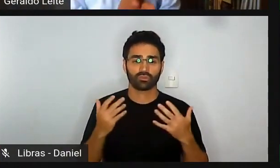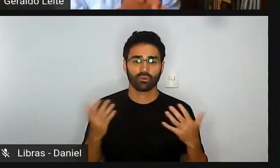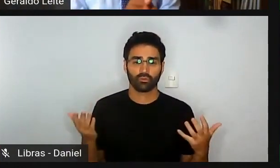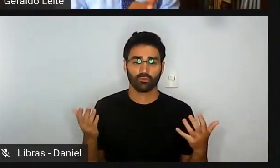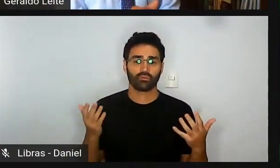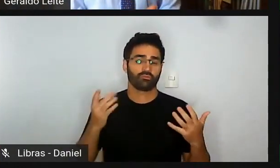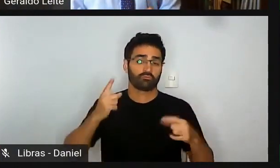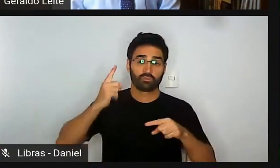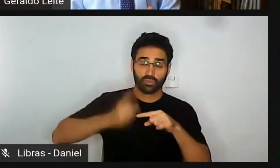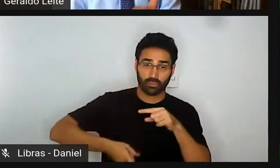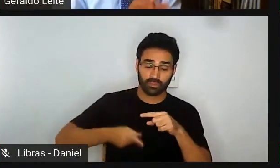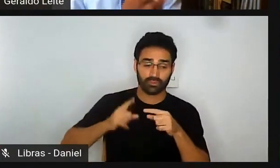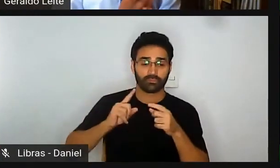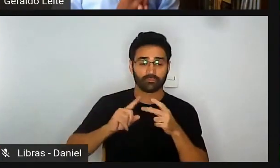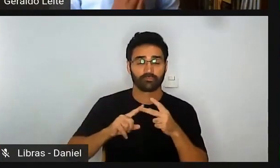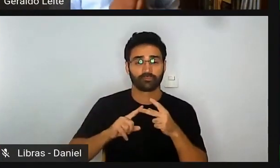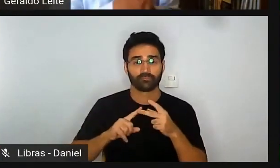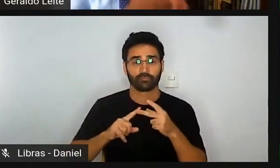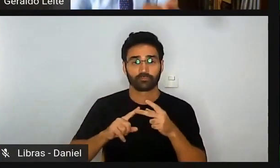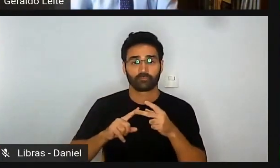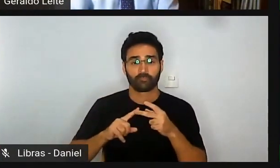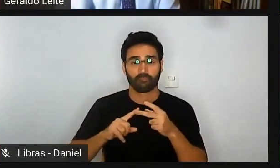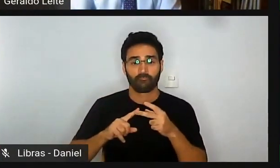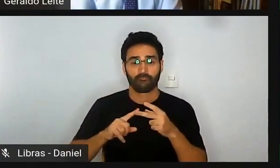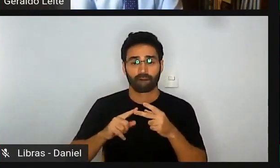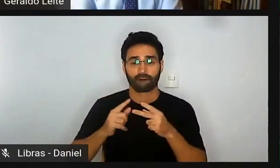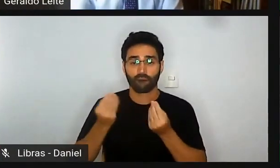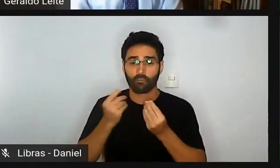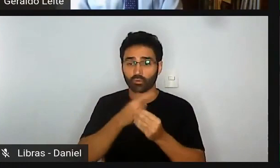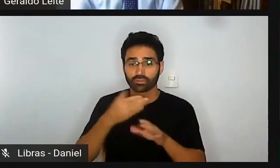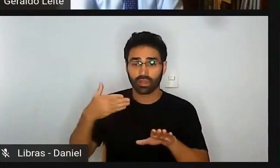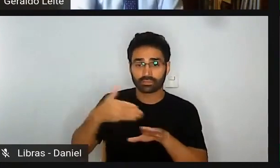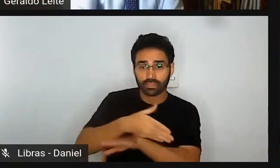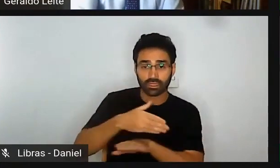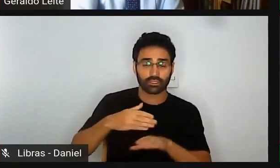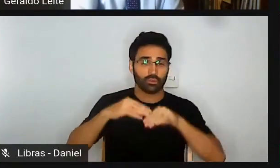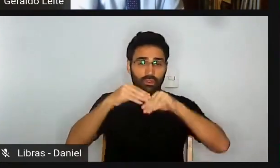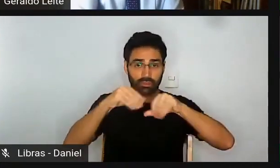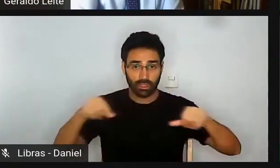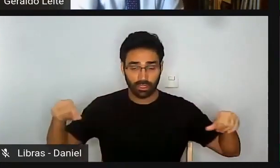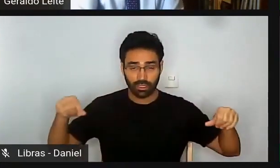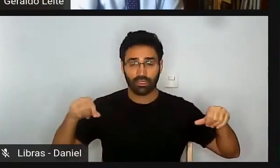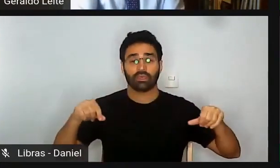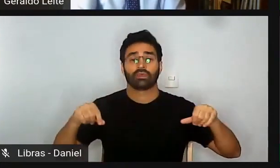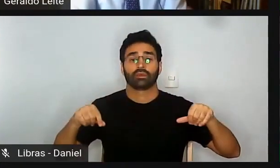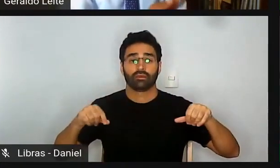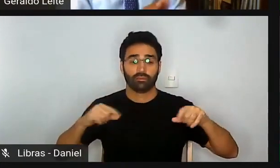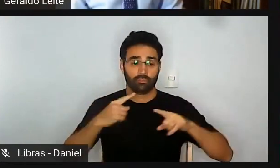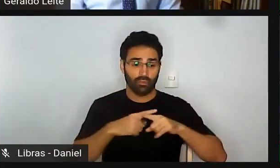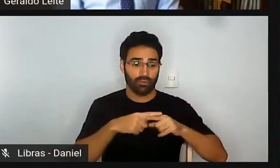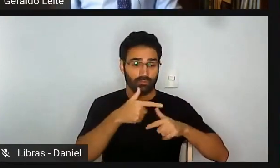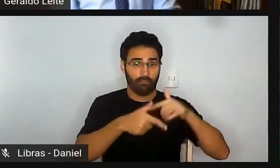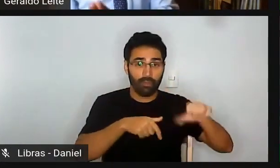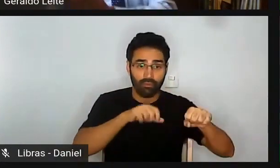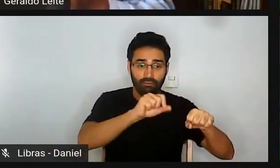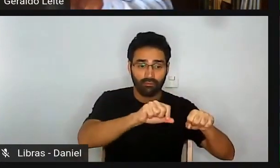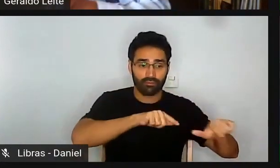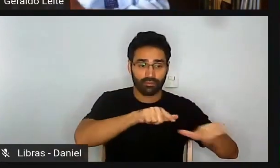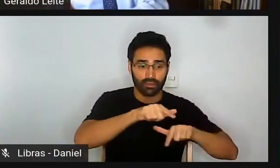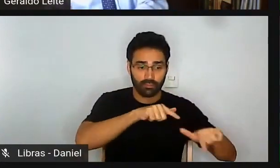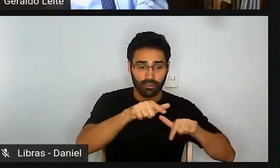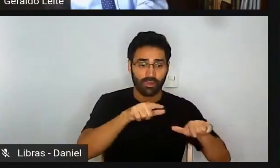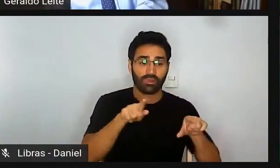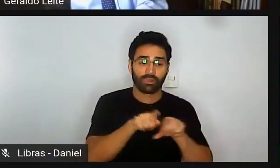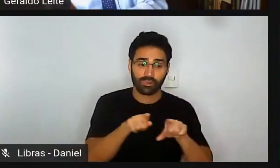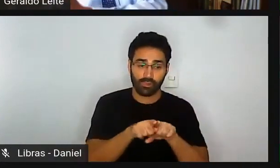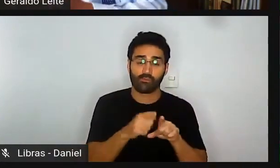a proibição do acesso à terra pelo trabalho, da ocupação pelo trabalho, e a elevação